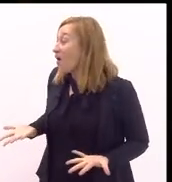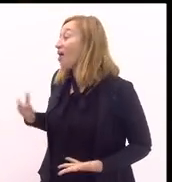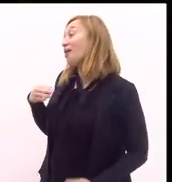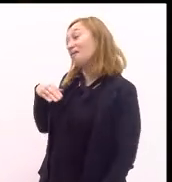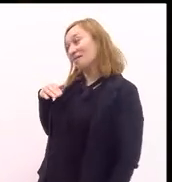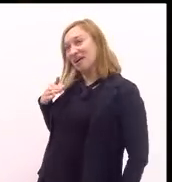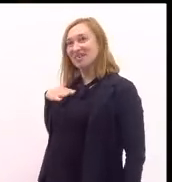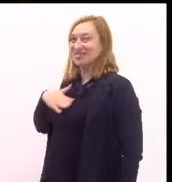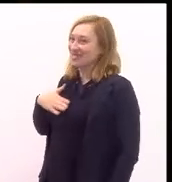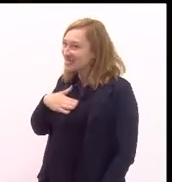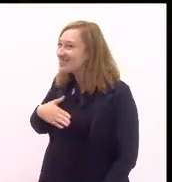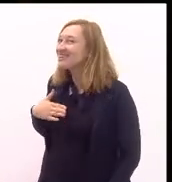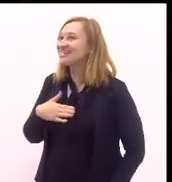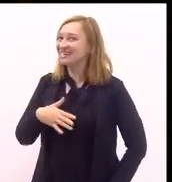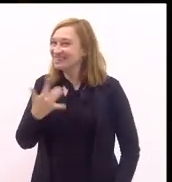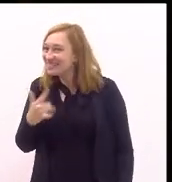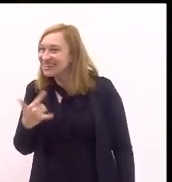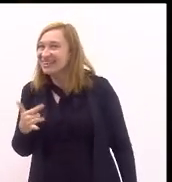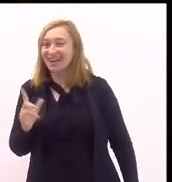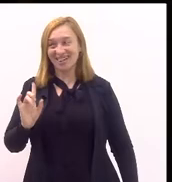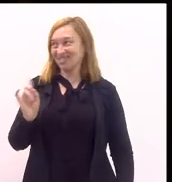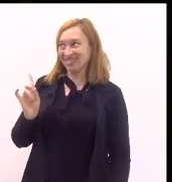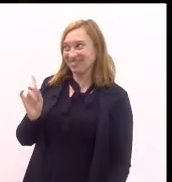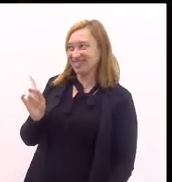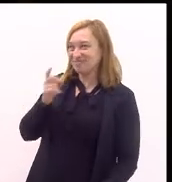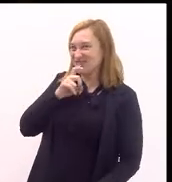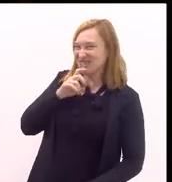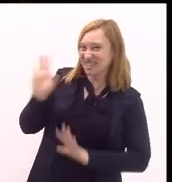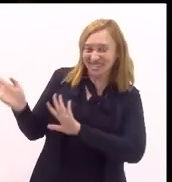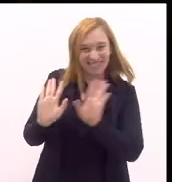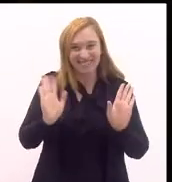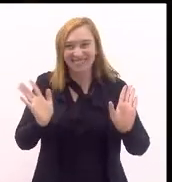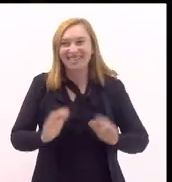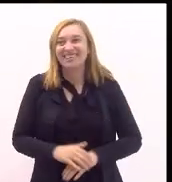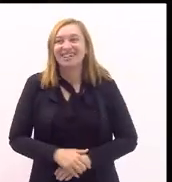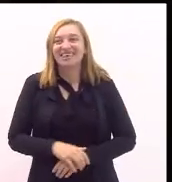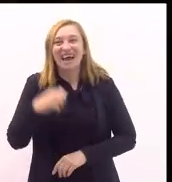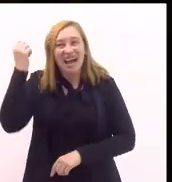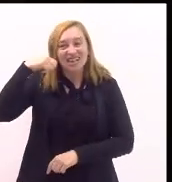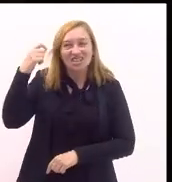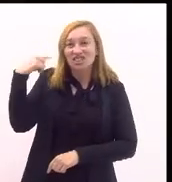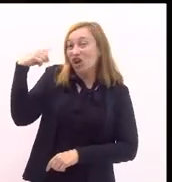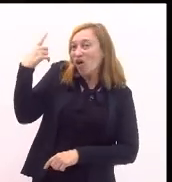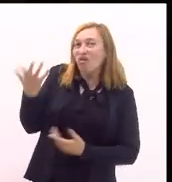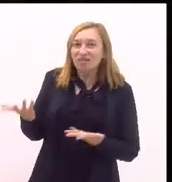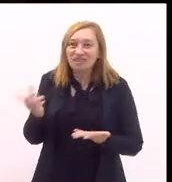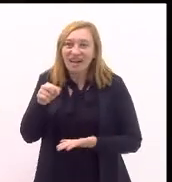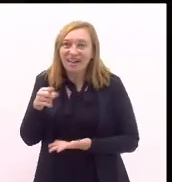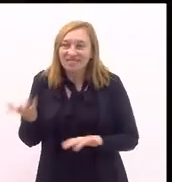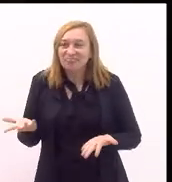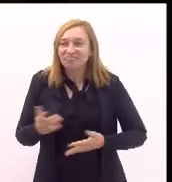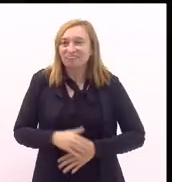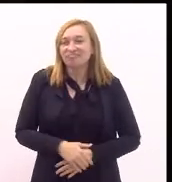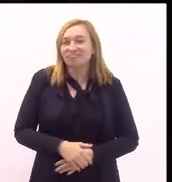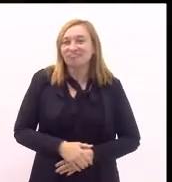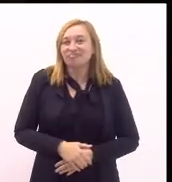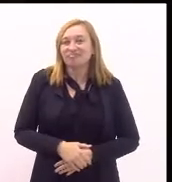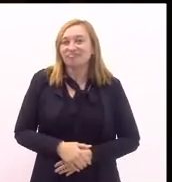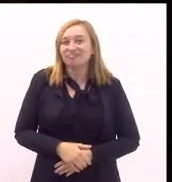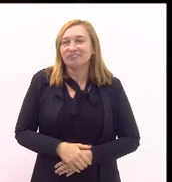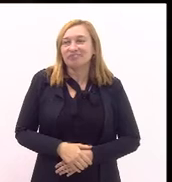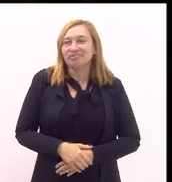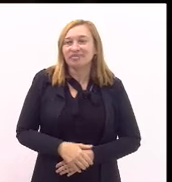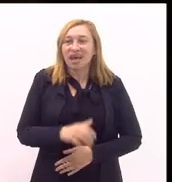tô gostando dessa brincadeira que tira gosto não daqui boa artista maluco né acho que é maluco é assim acaba